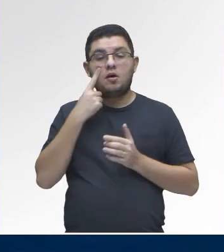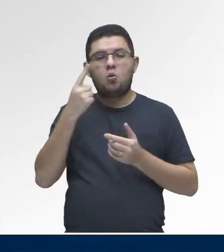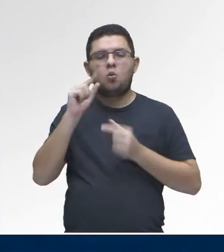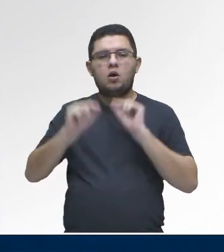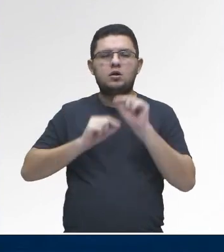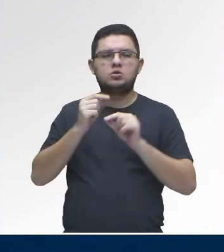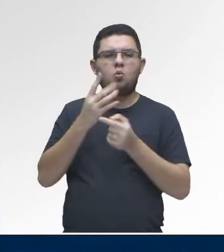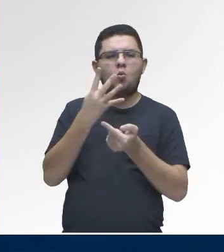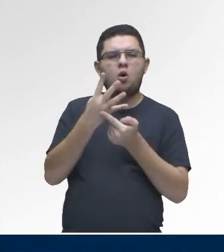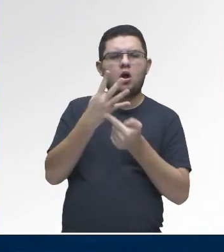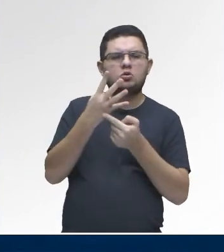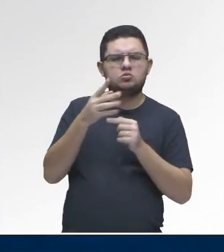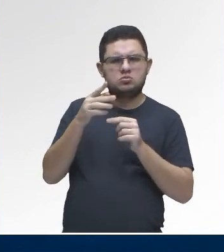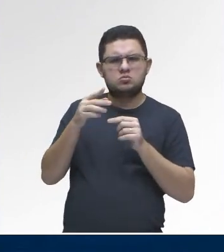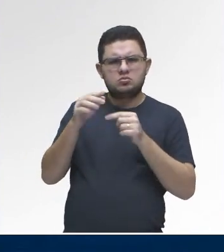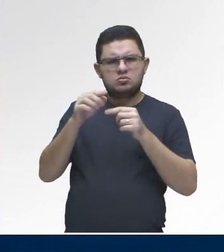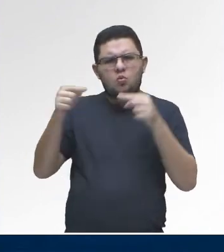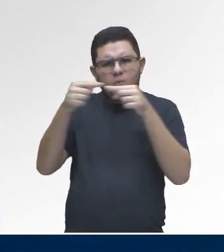de uma equação?